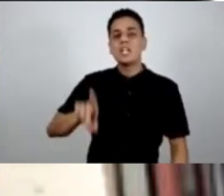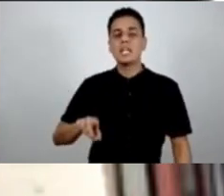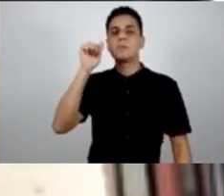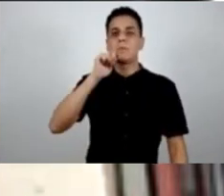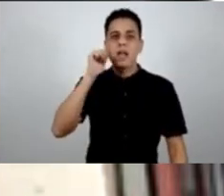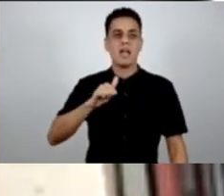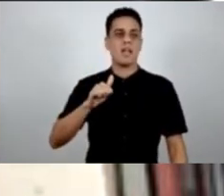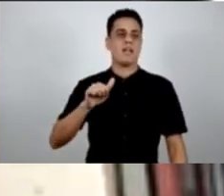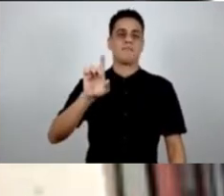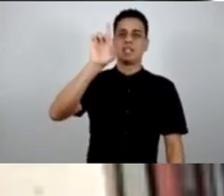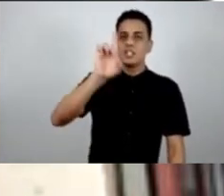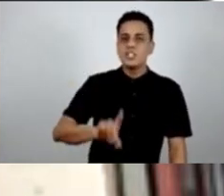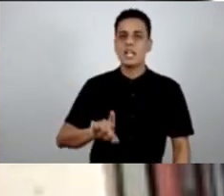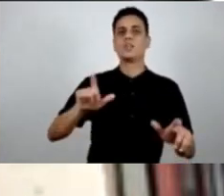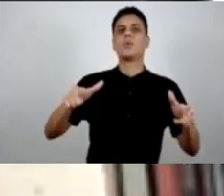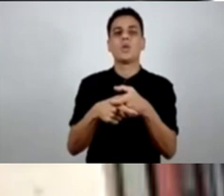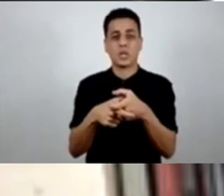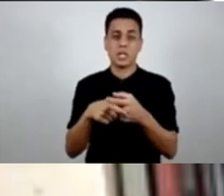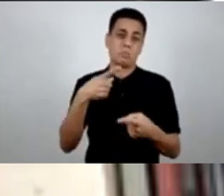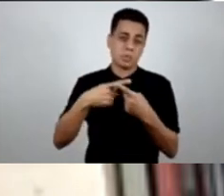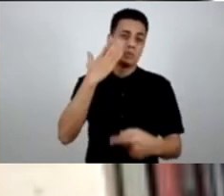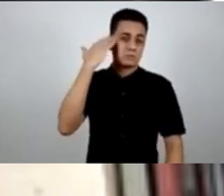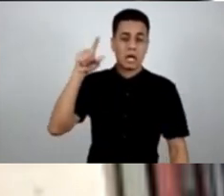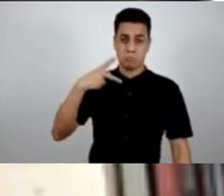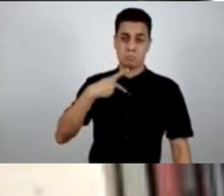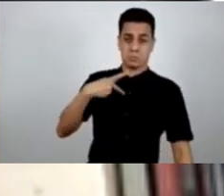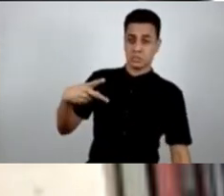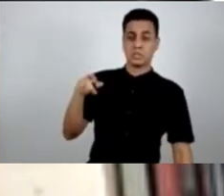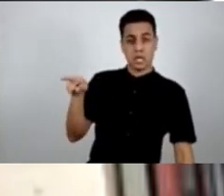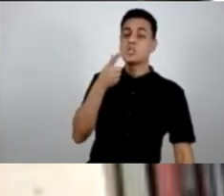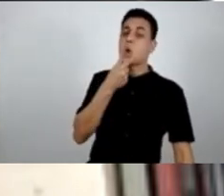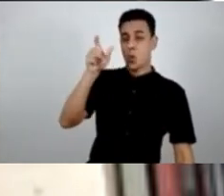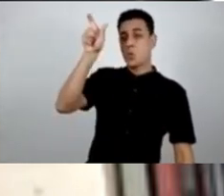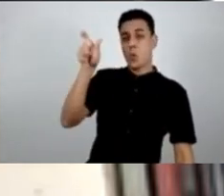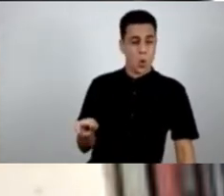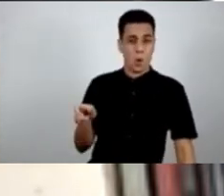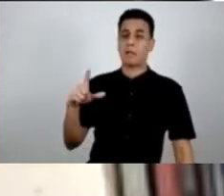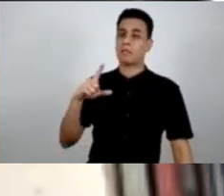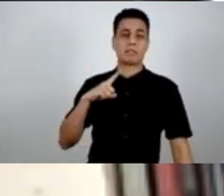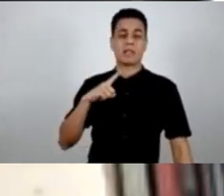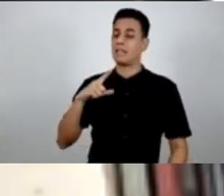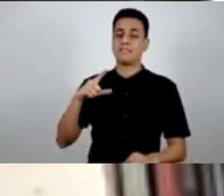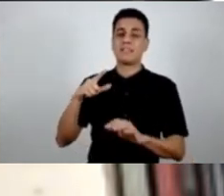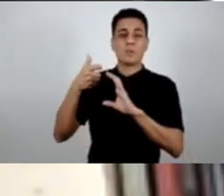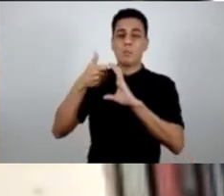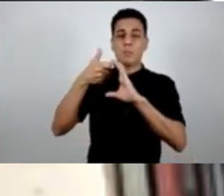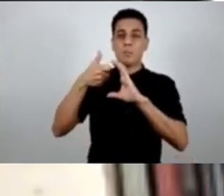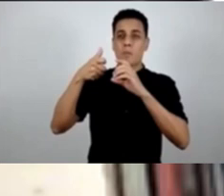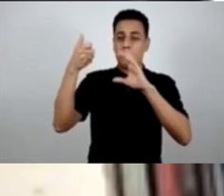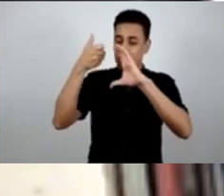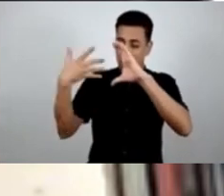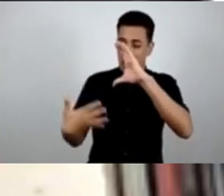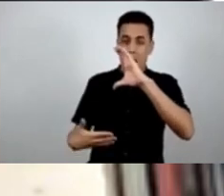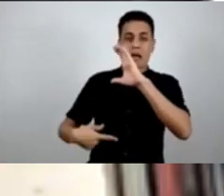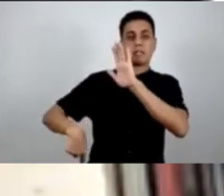das minorias, não é? Sabemos que o presidente é um homem que tem todas as más qualidades daqueles